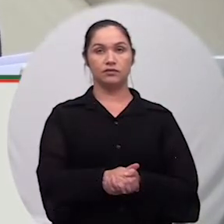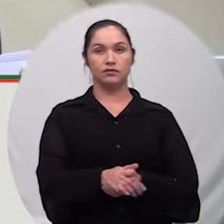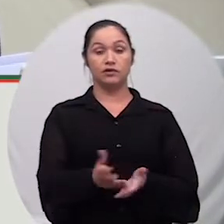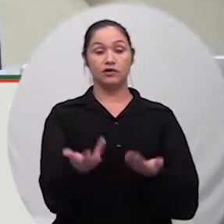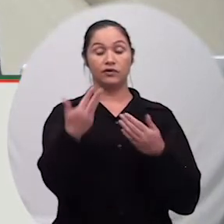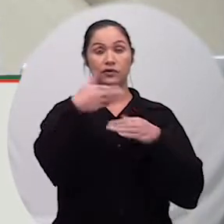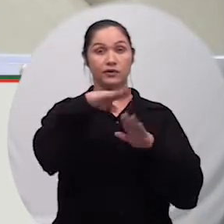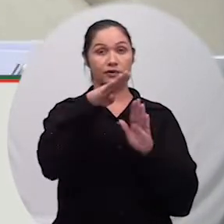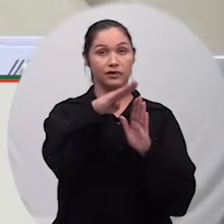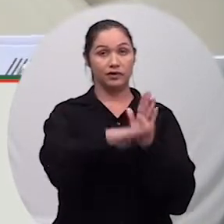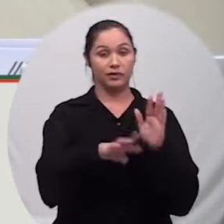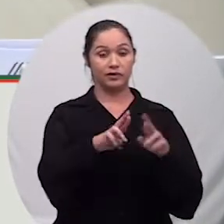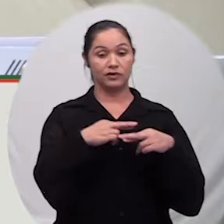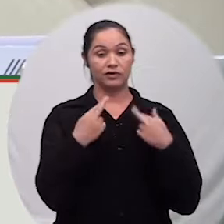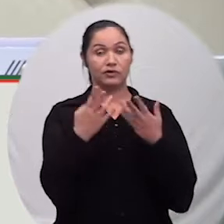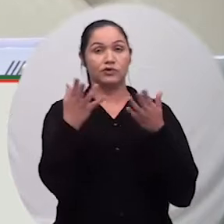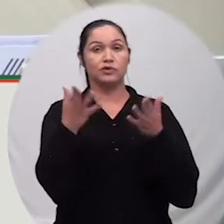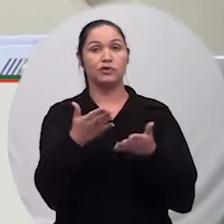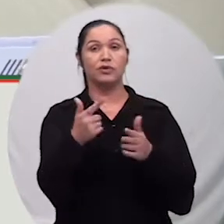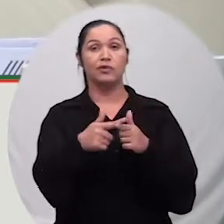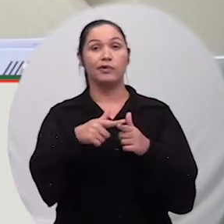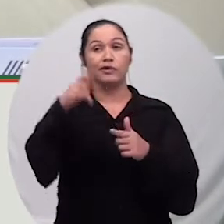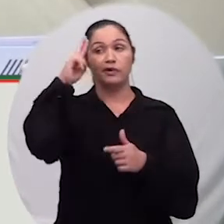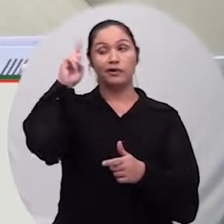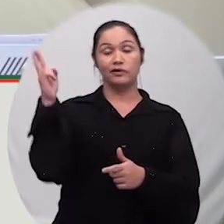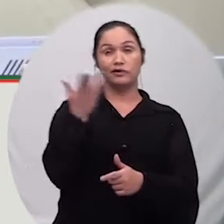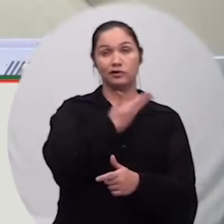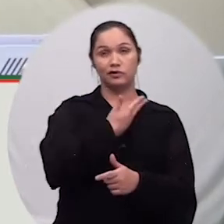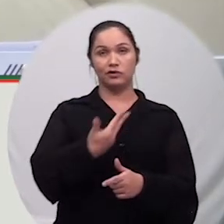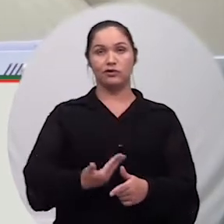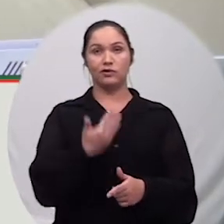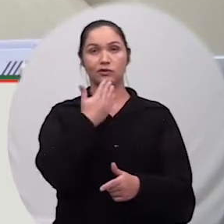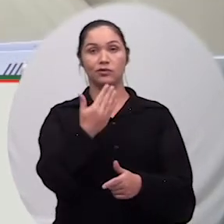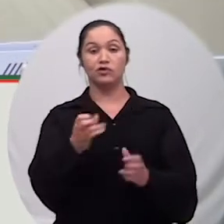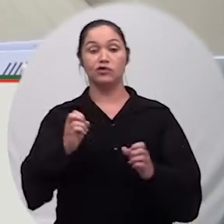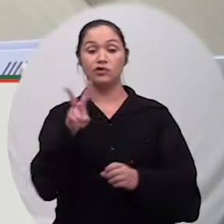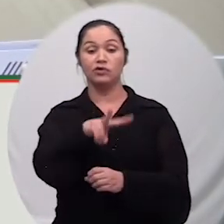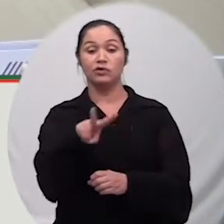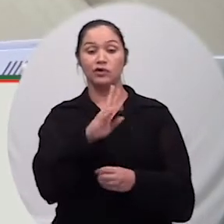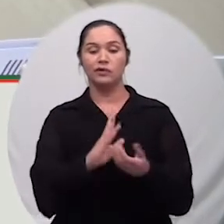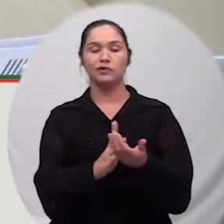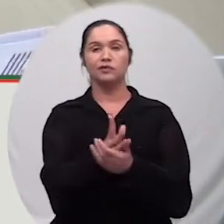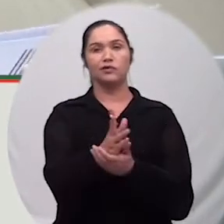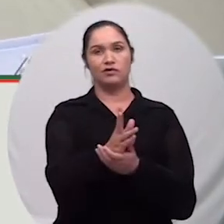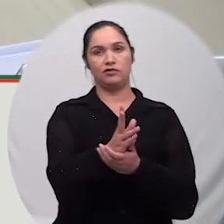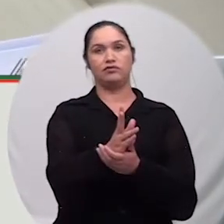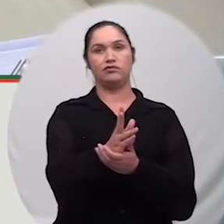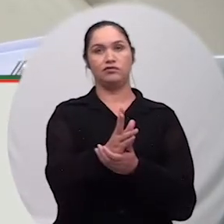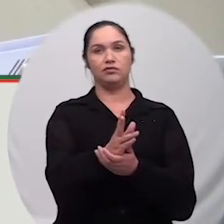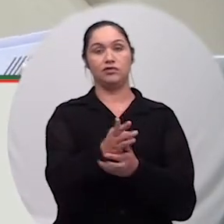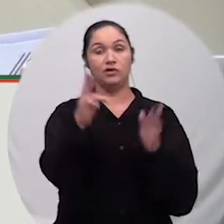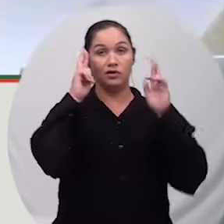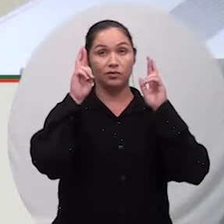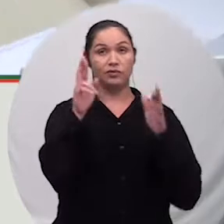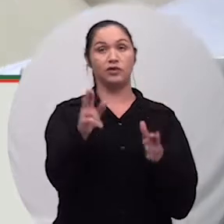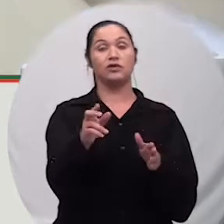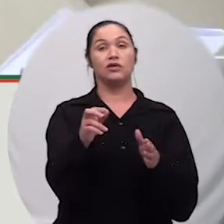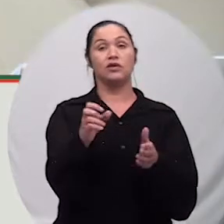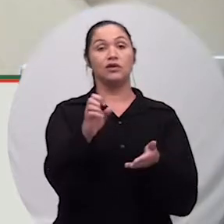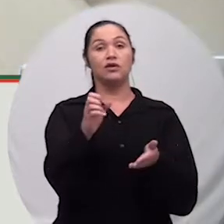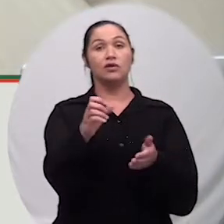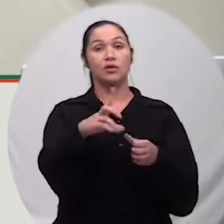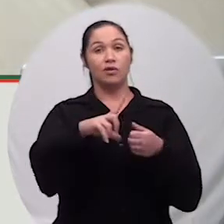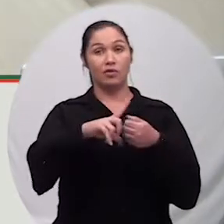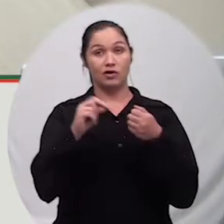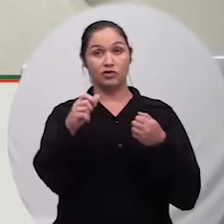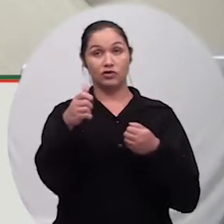na pauta desta sessão solicitada pelo líder do governo e aprovada por unanimidade consoante artigo 112 do Regimento Interno.